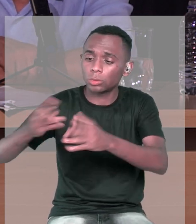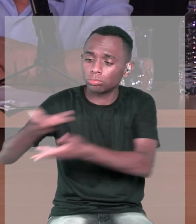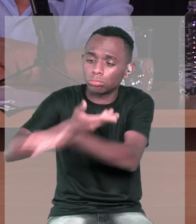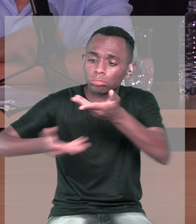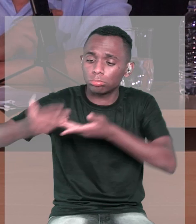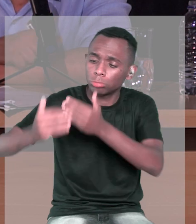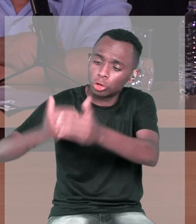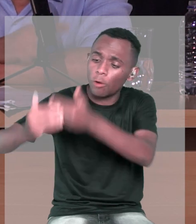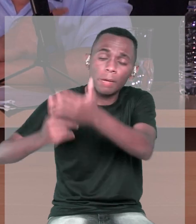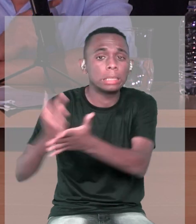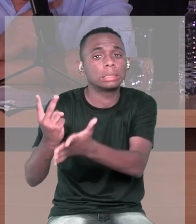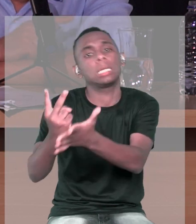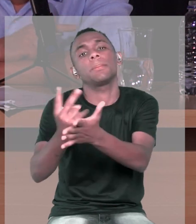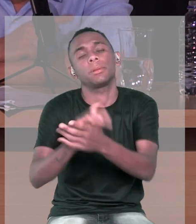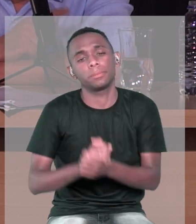dinâmica.